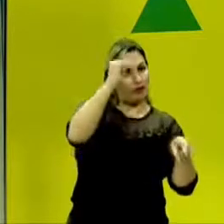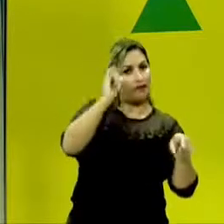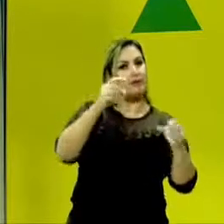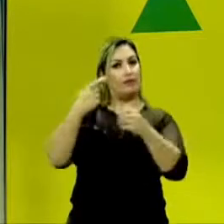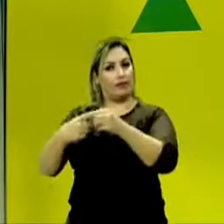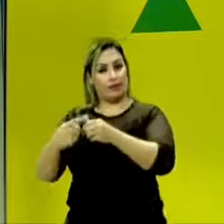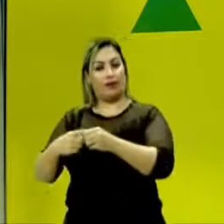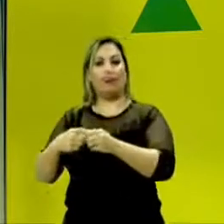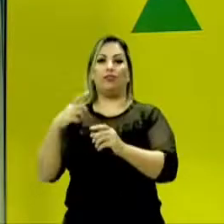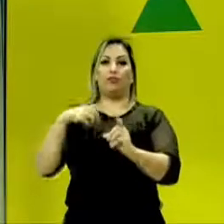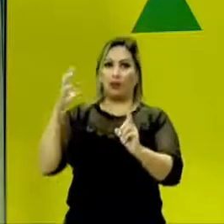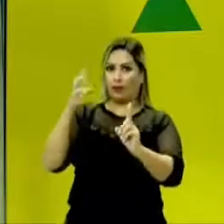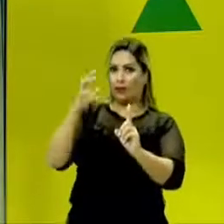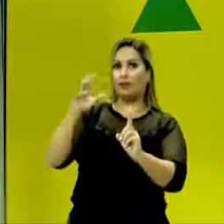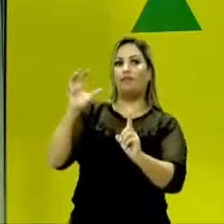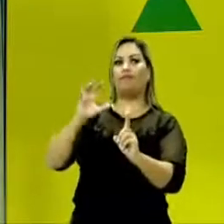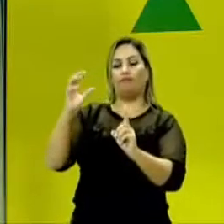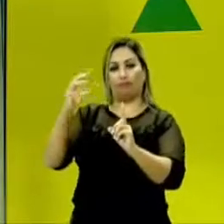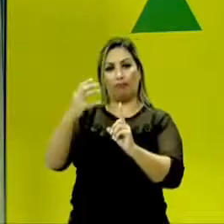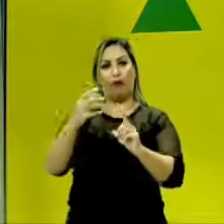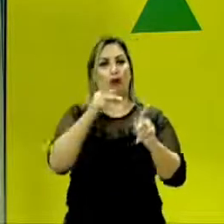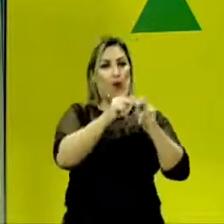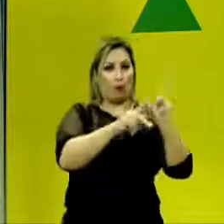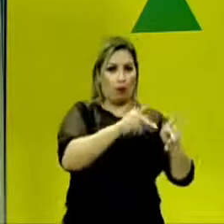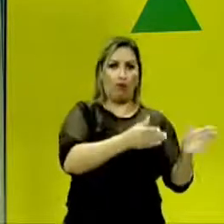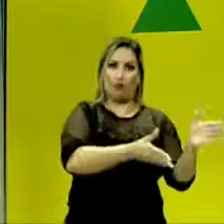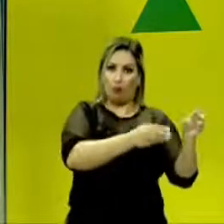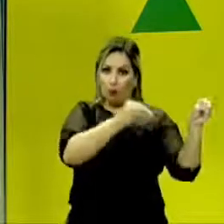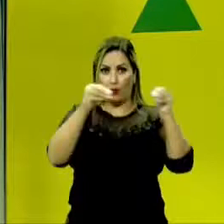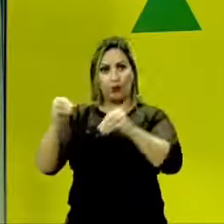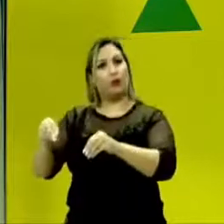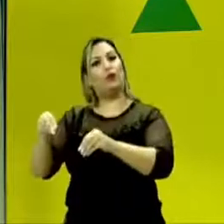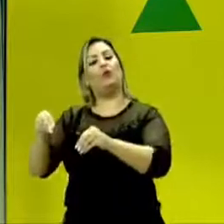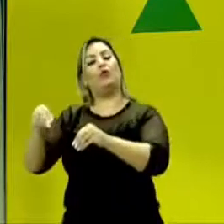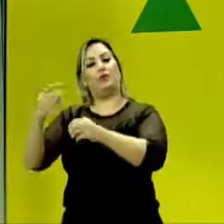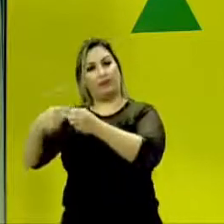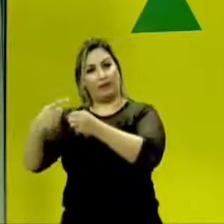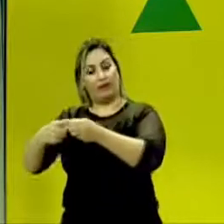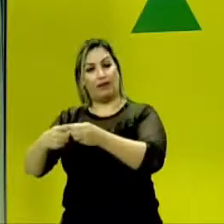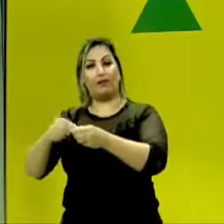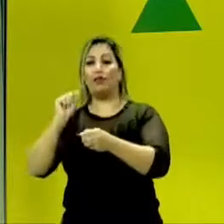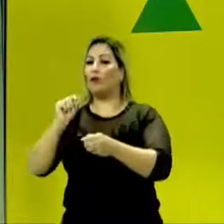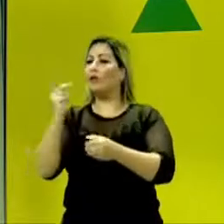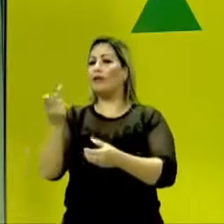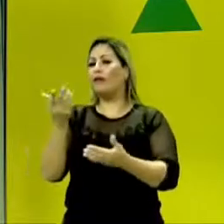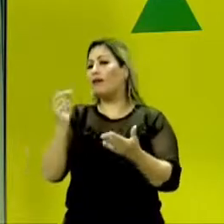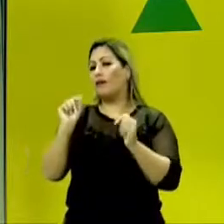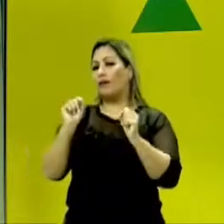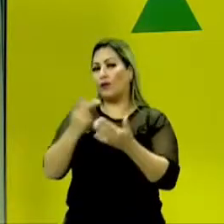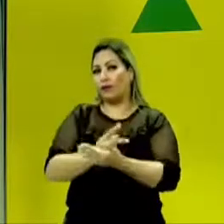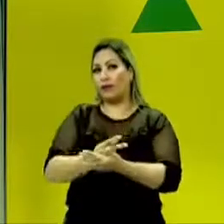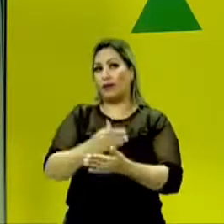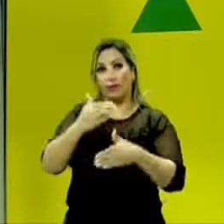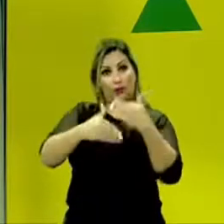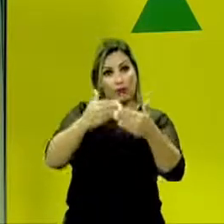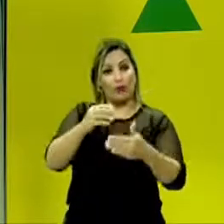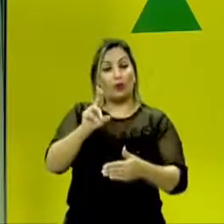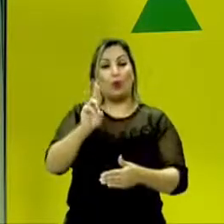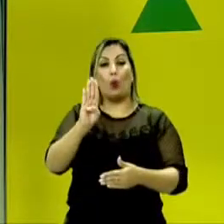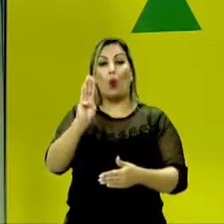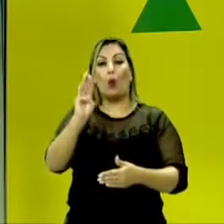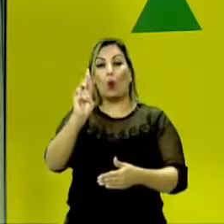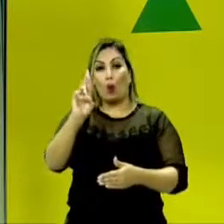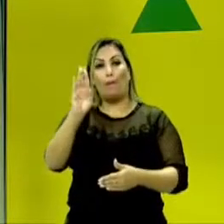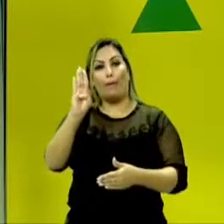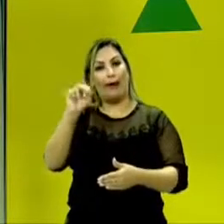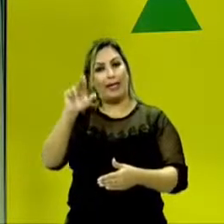intensifica o processo de urbanização, porque a população saiu do campo e foi para a cidade. E o que é o processo de urbanização? Urbanização,